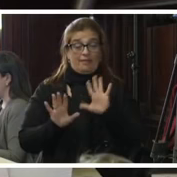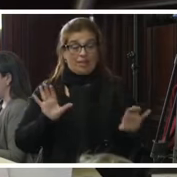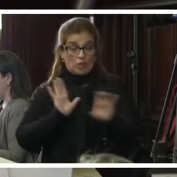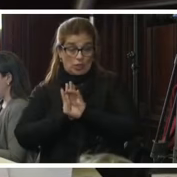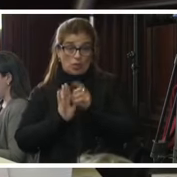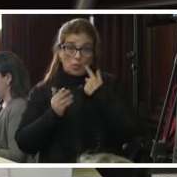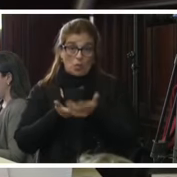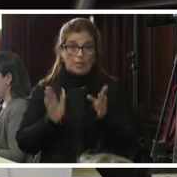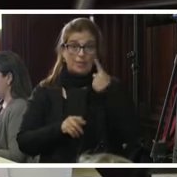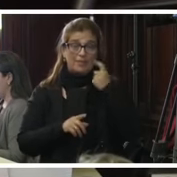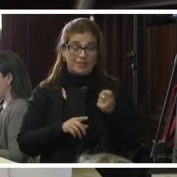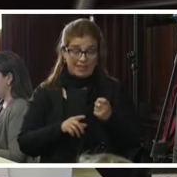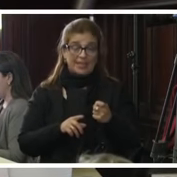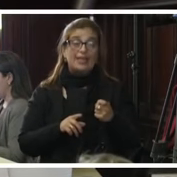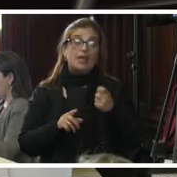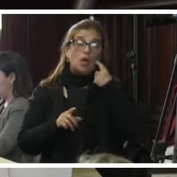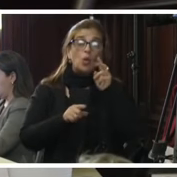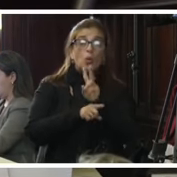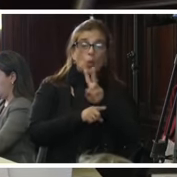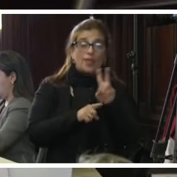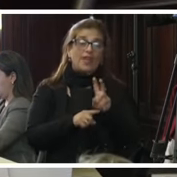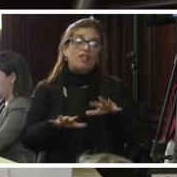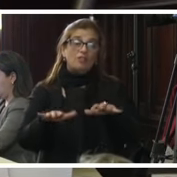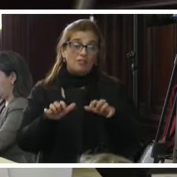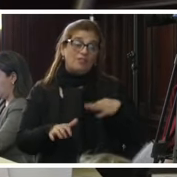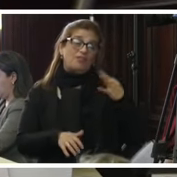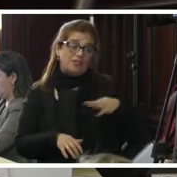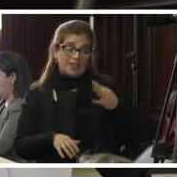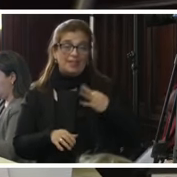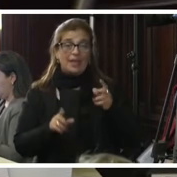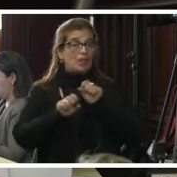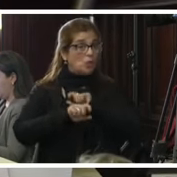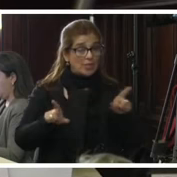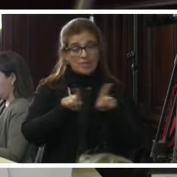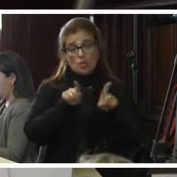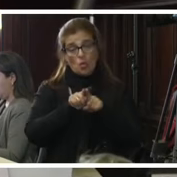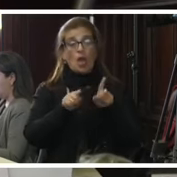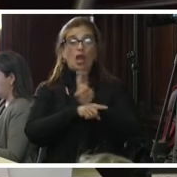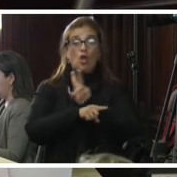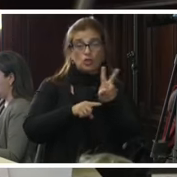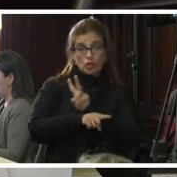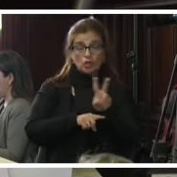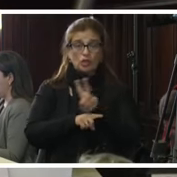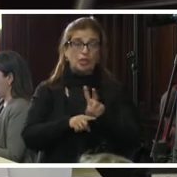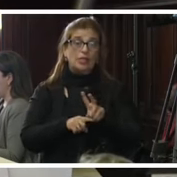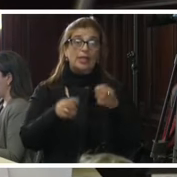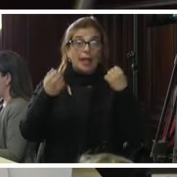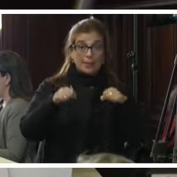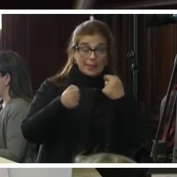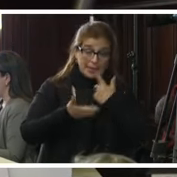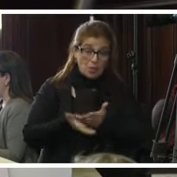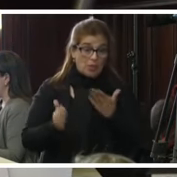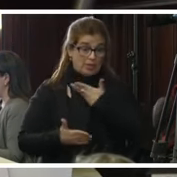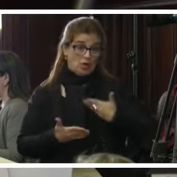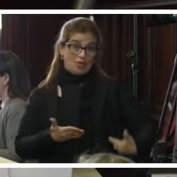garantia de proteção à vida, inviolabilidade do domicílio e nem mesmo controle das ações dos agentes do Estado. As práticas do Estado brasileiro